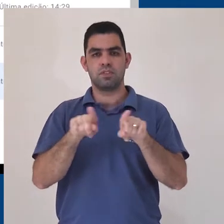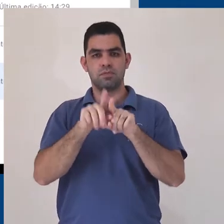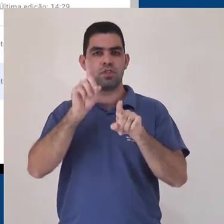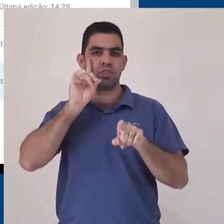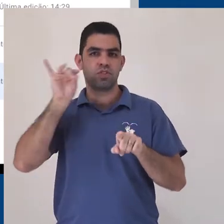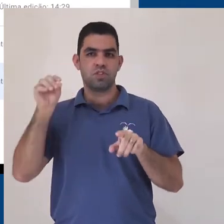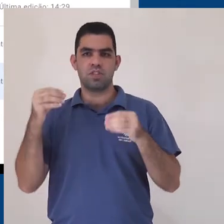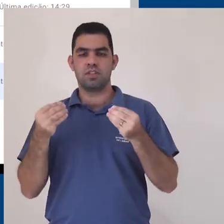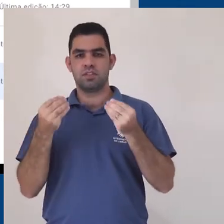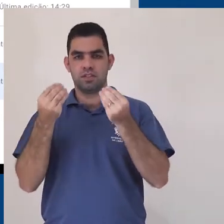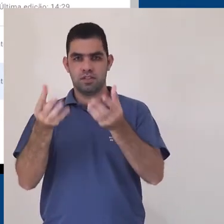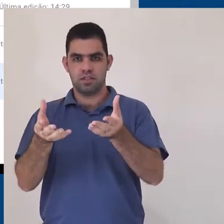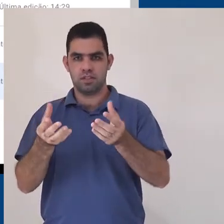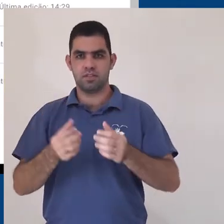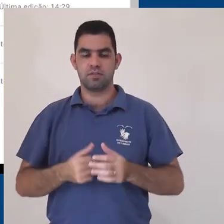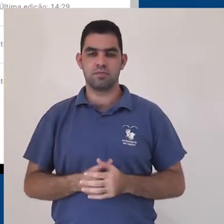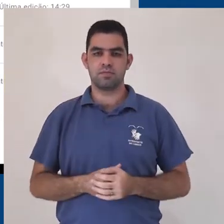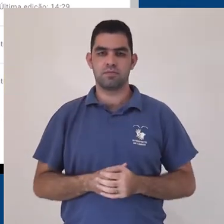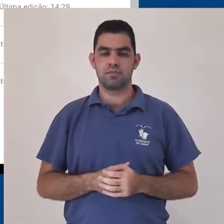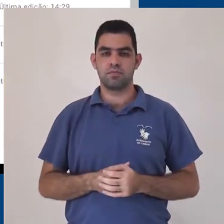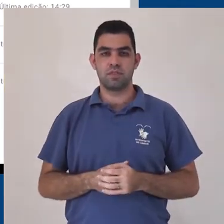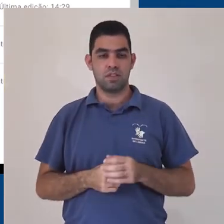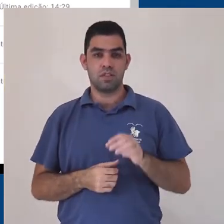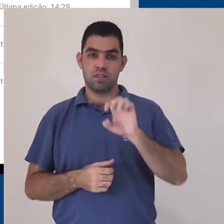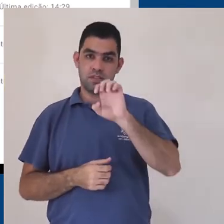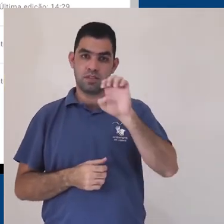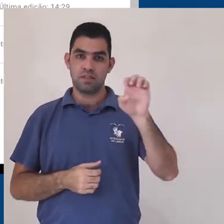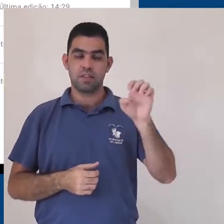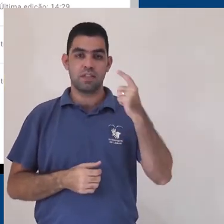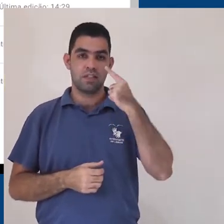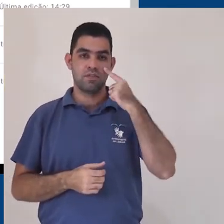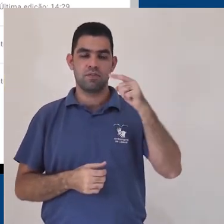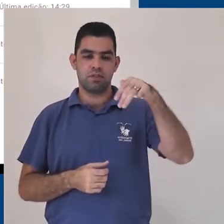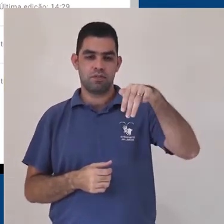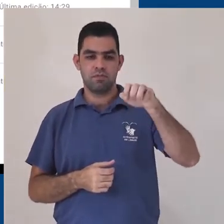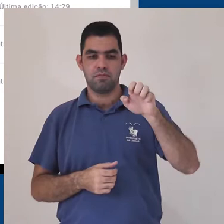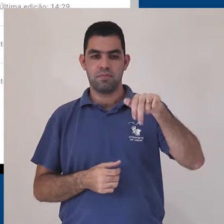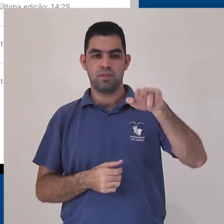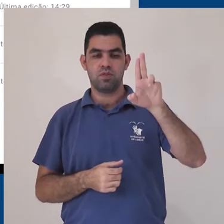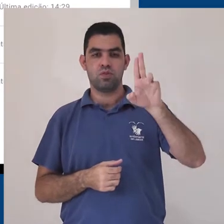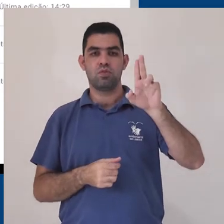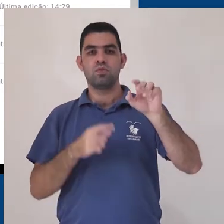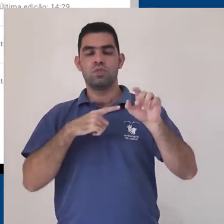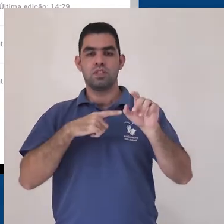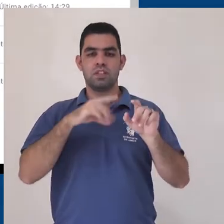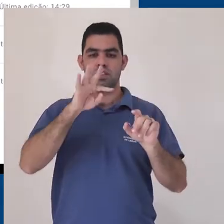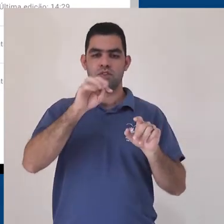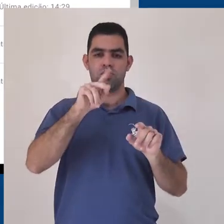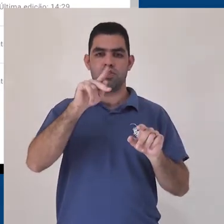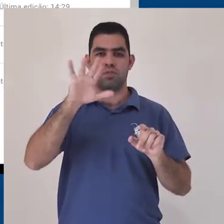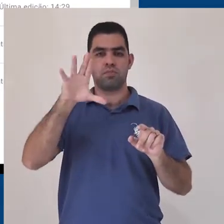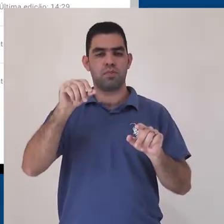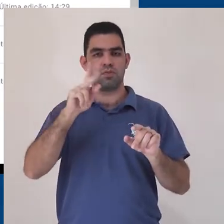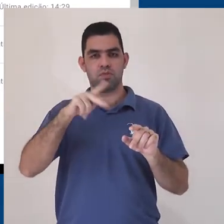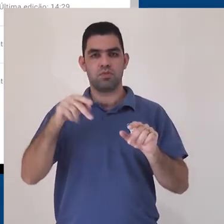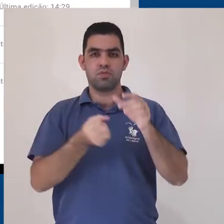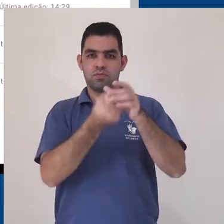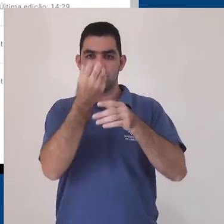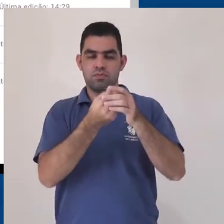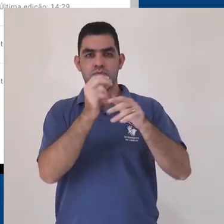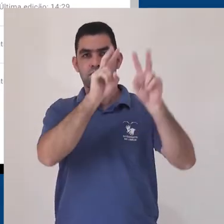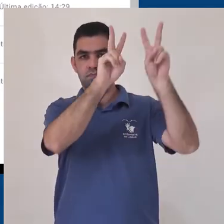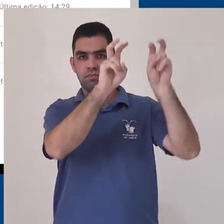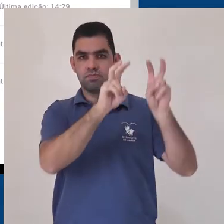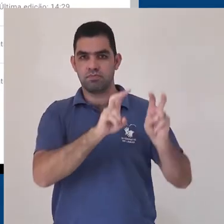de entrega na lateral esquerda você consegue visualizar o menu que apresenta todos os tópicos que são criados pelo seu professor